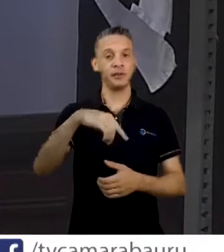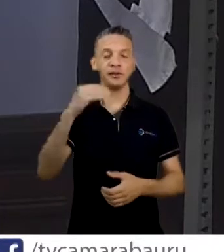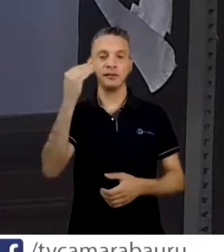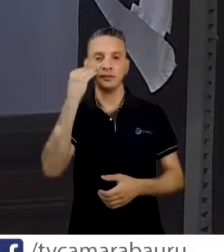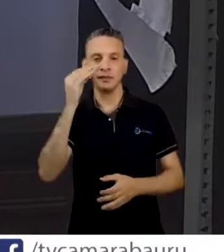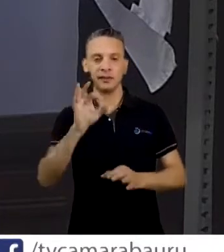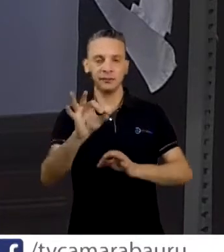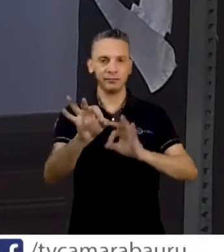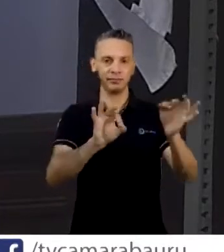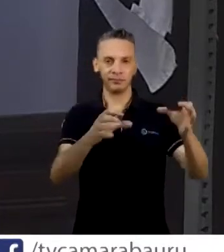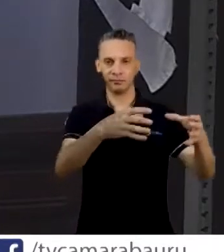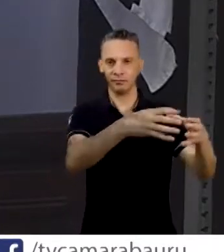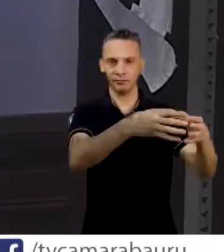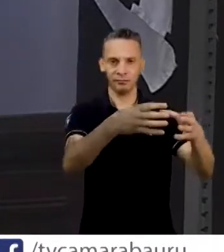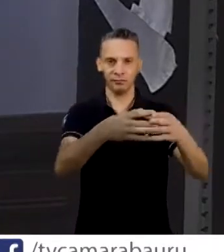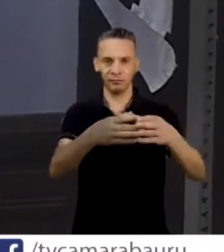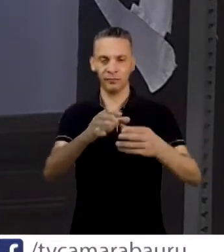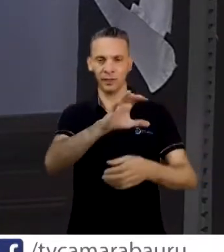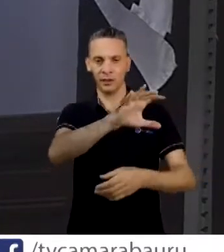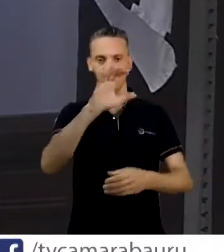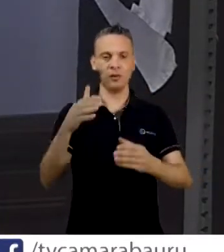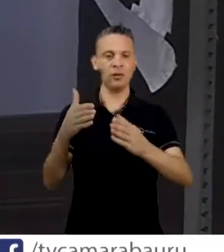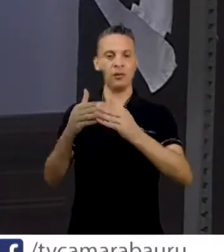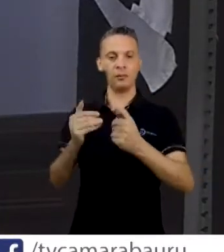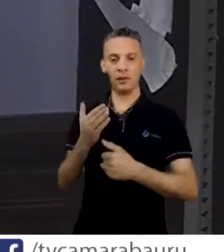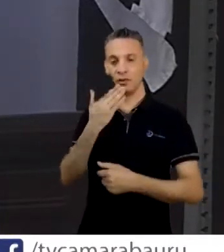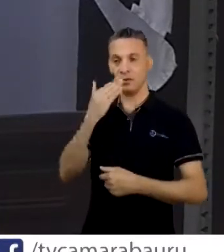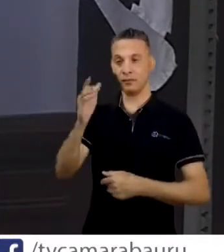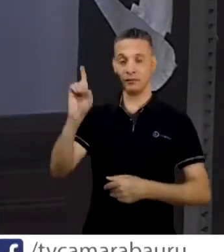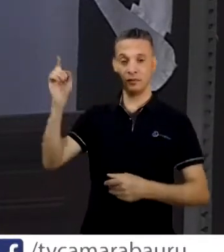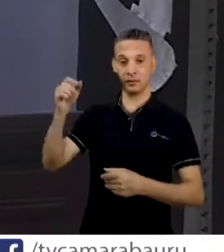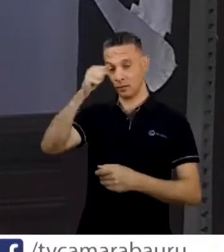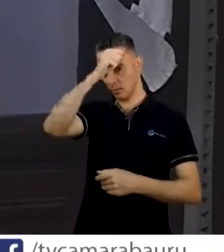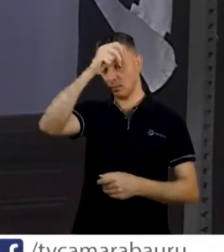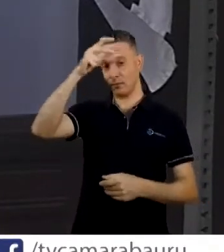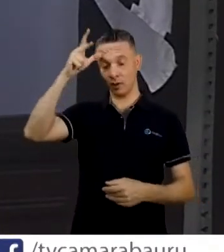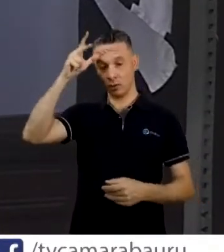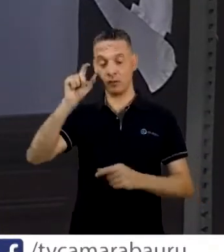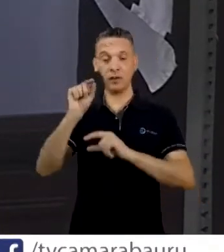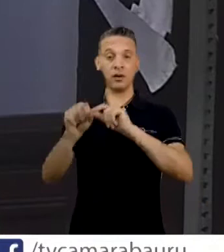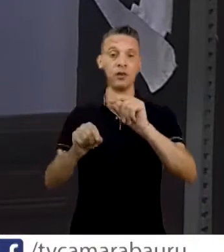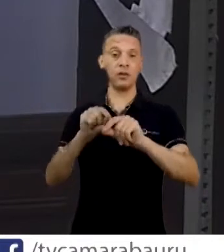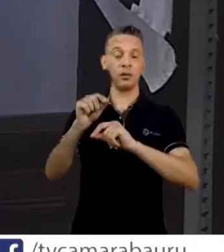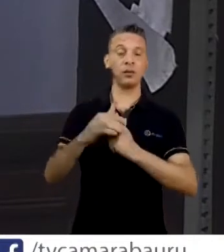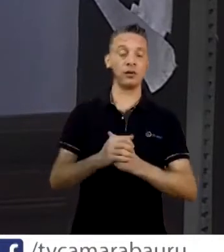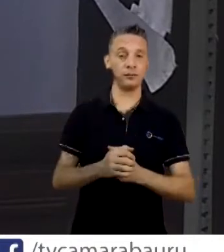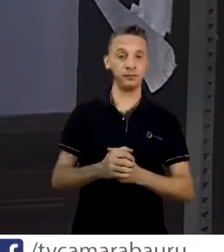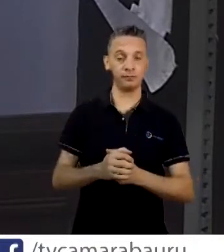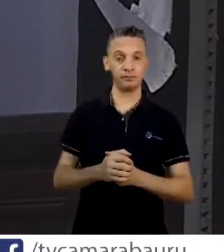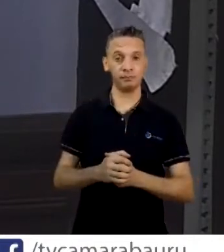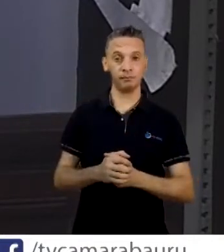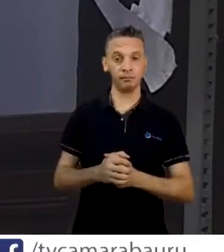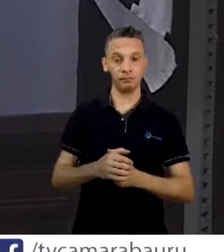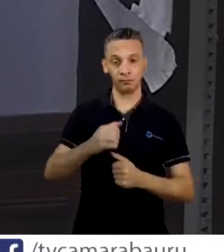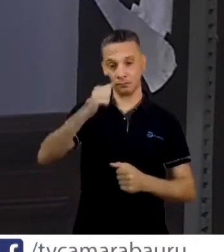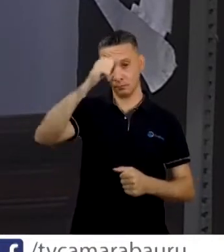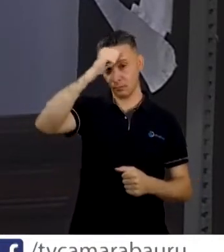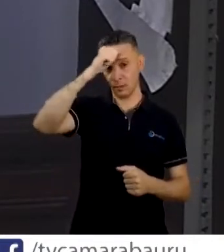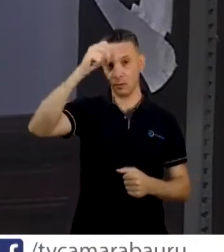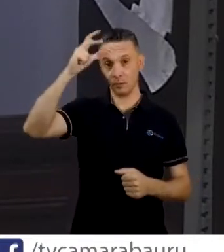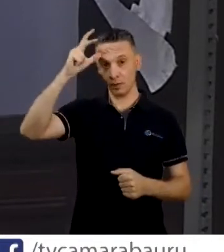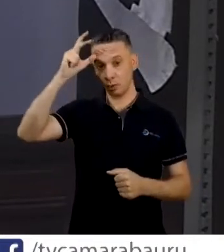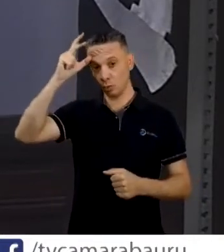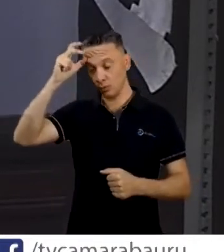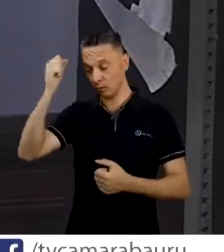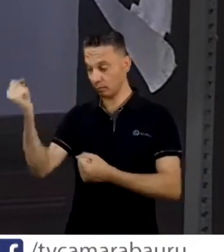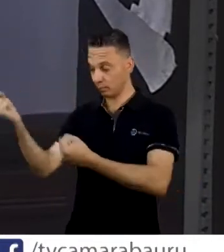região. Eu solicitei através da prefeitura o artigo 18, senhor presidente, e a prefeitura nos informou